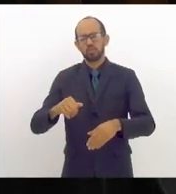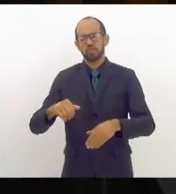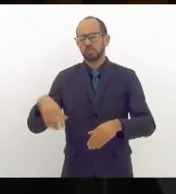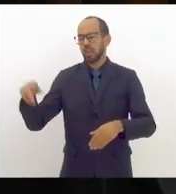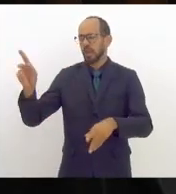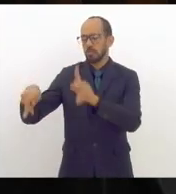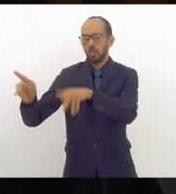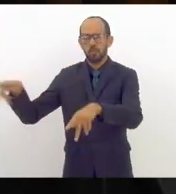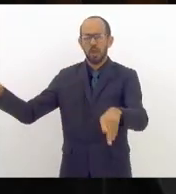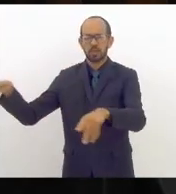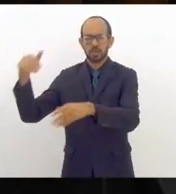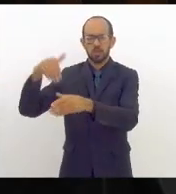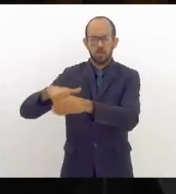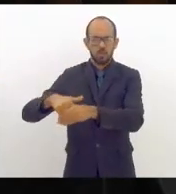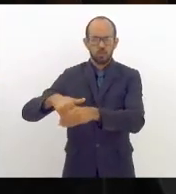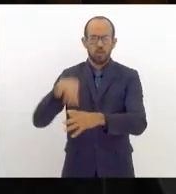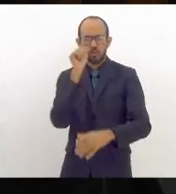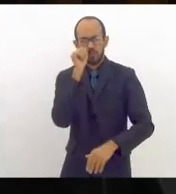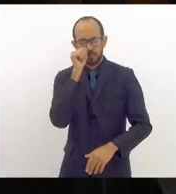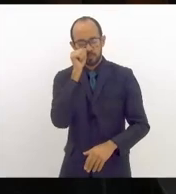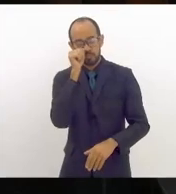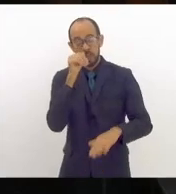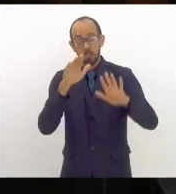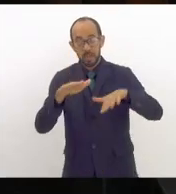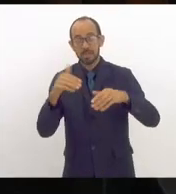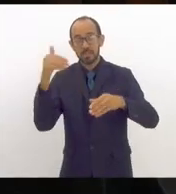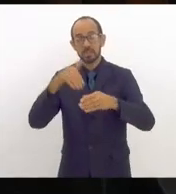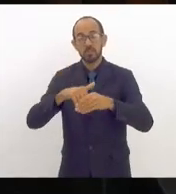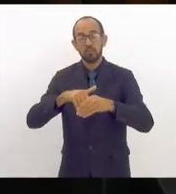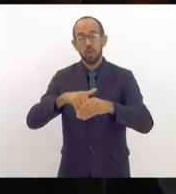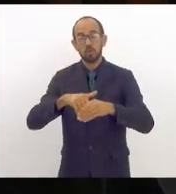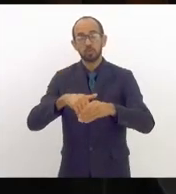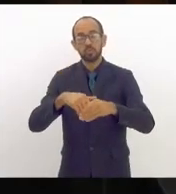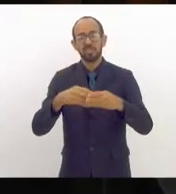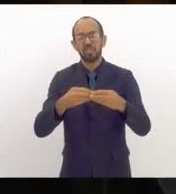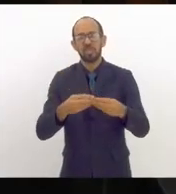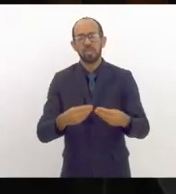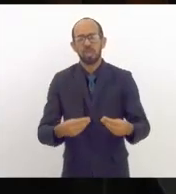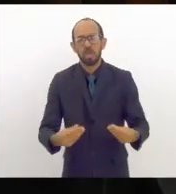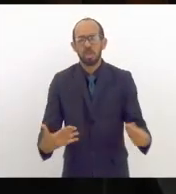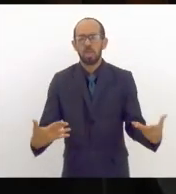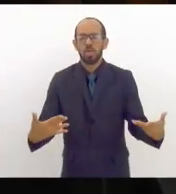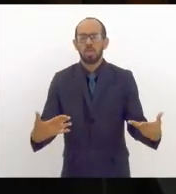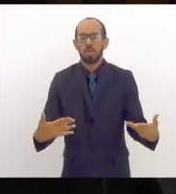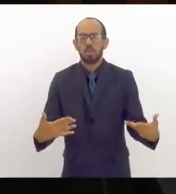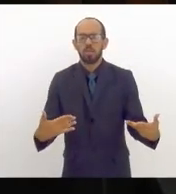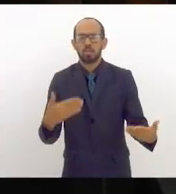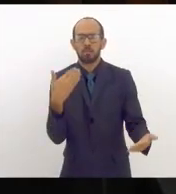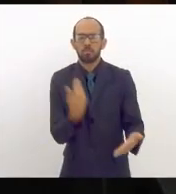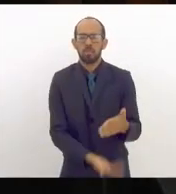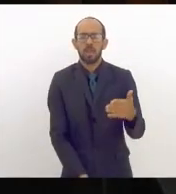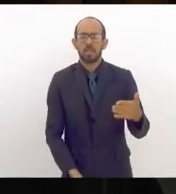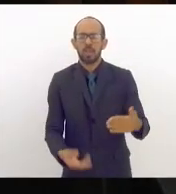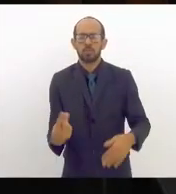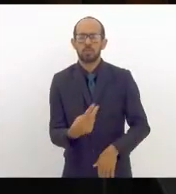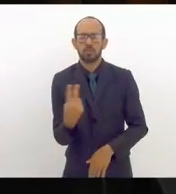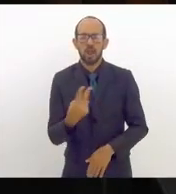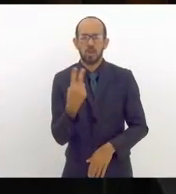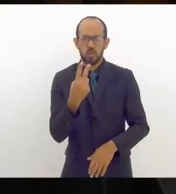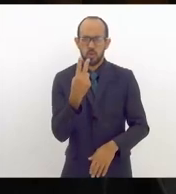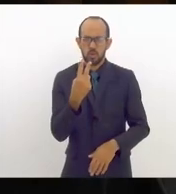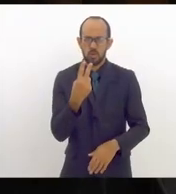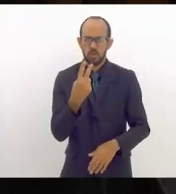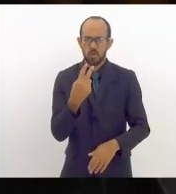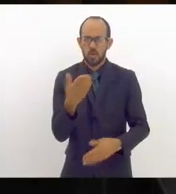que cada vez mais vem sendo fragilizado vencendo desmerecido hoje